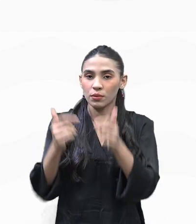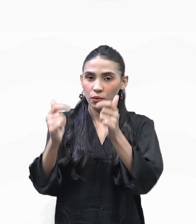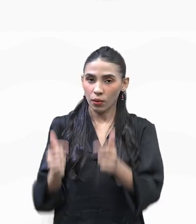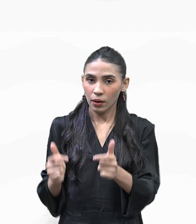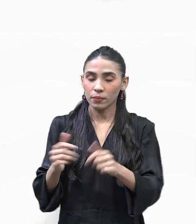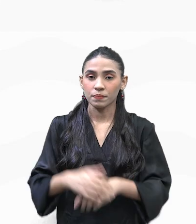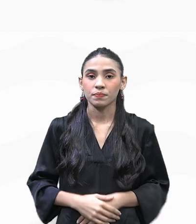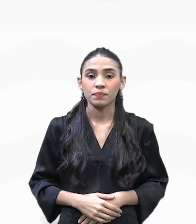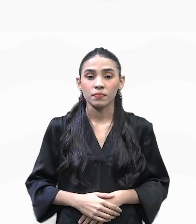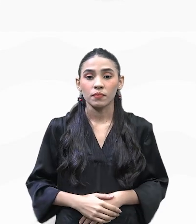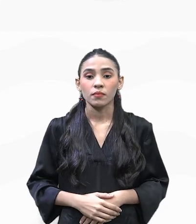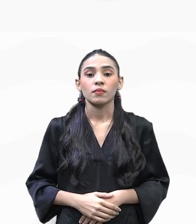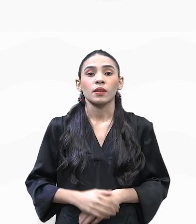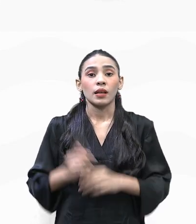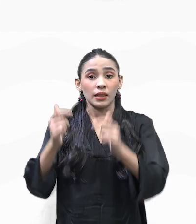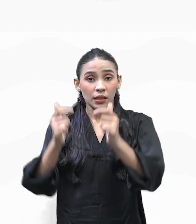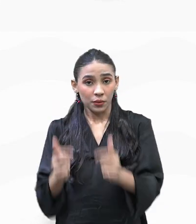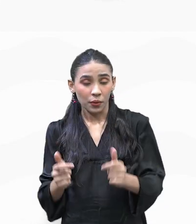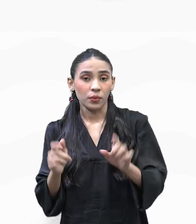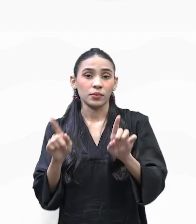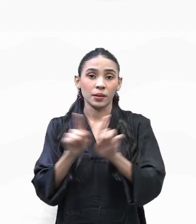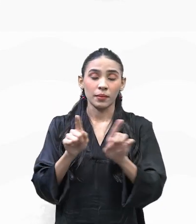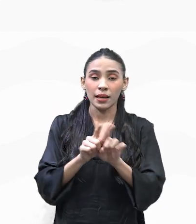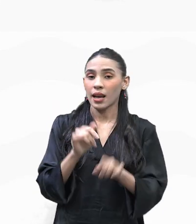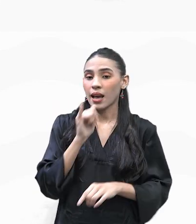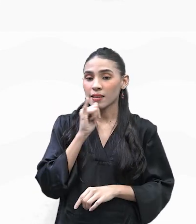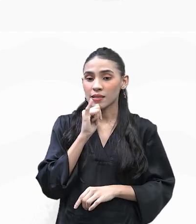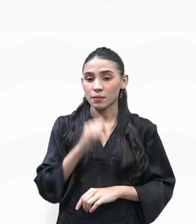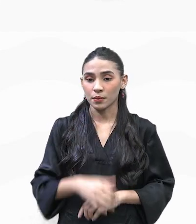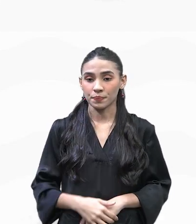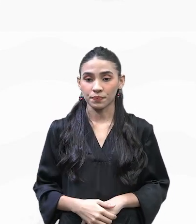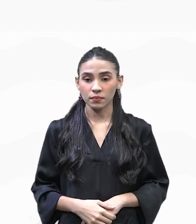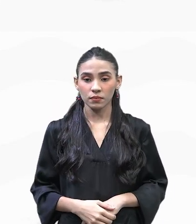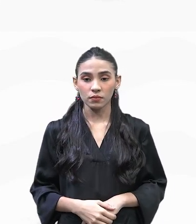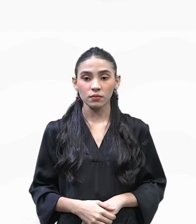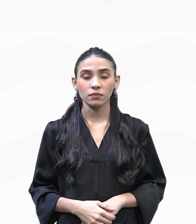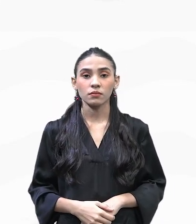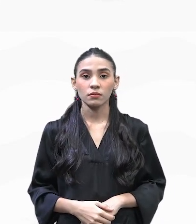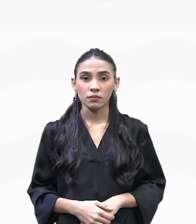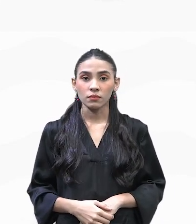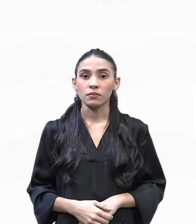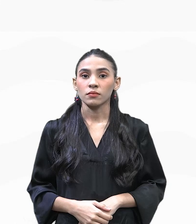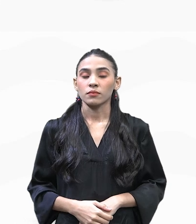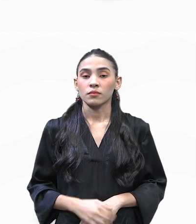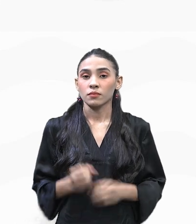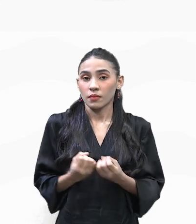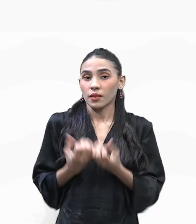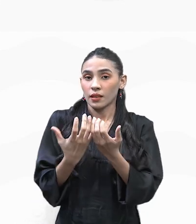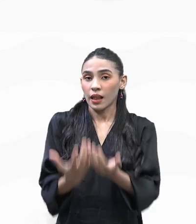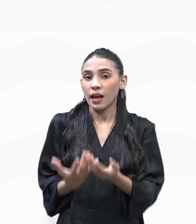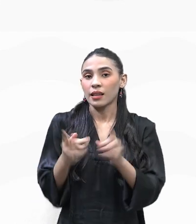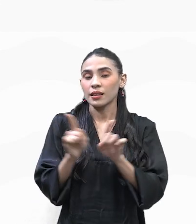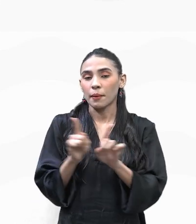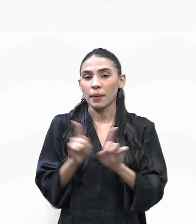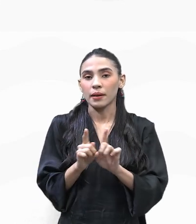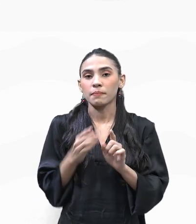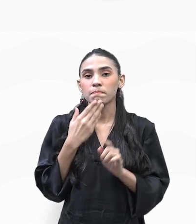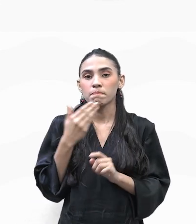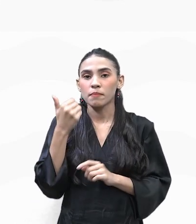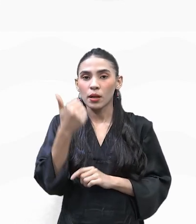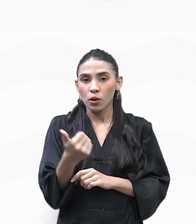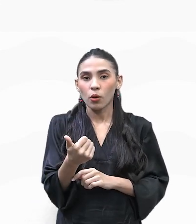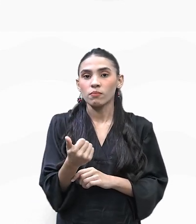território. No caso do território aí, seria também, né, contribuir certo? Com as